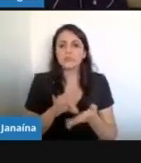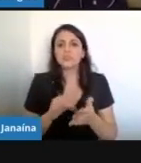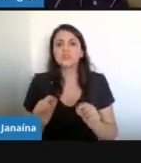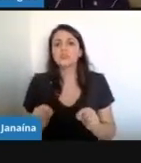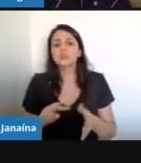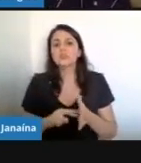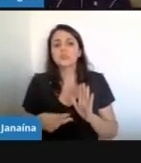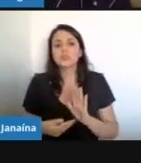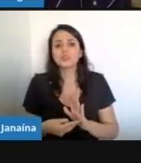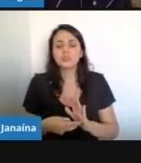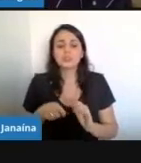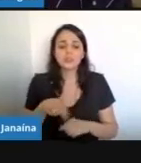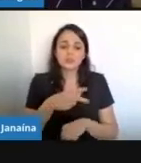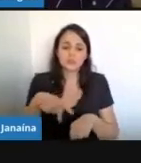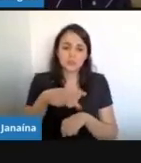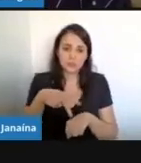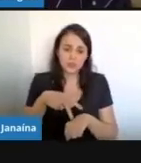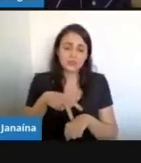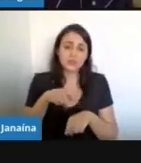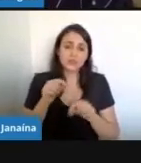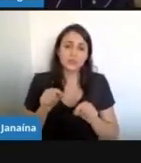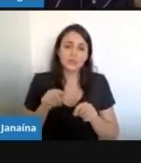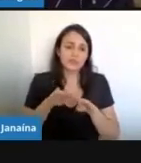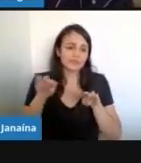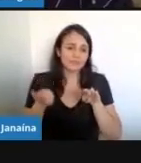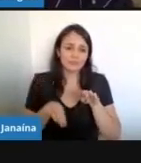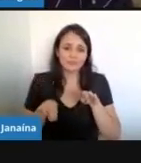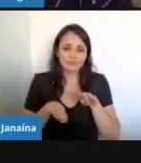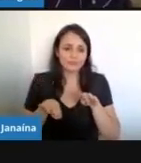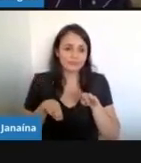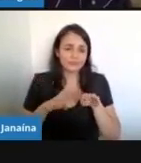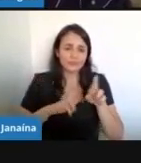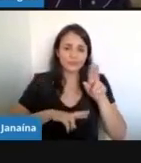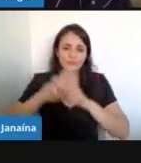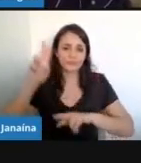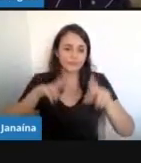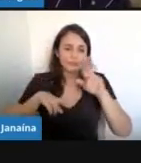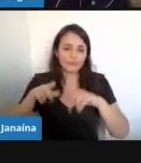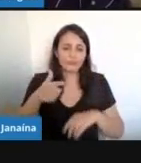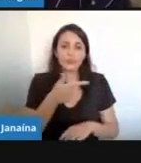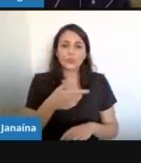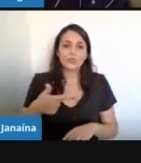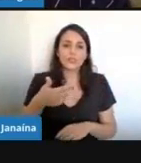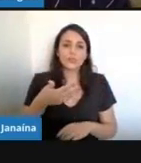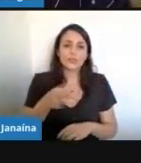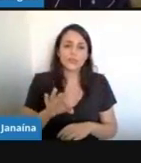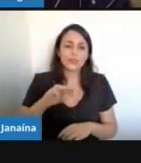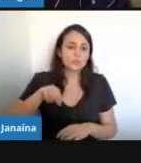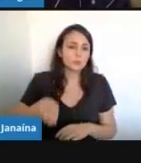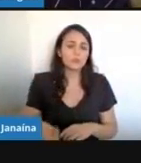um cenário de um país que é extremamente desigual, 210 milhões de